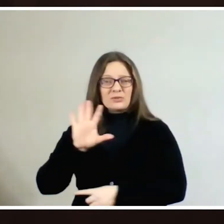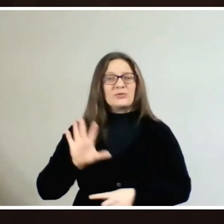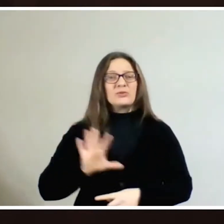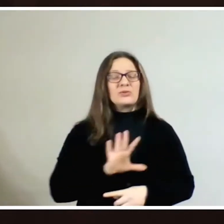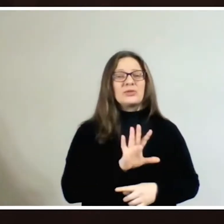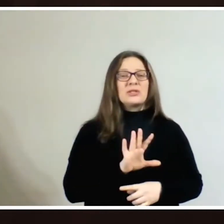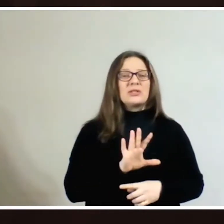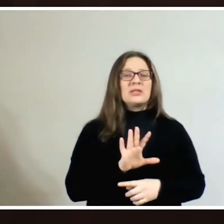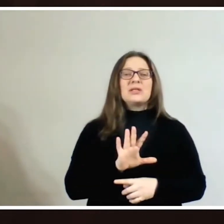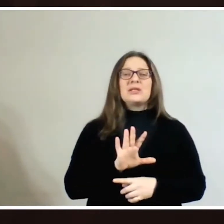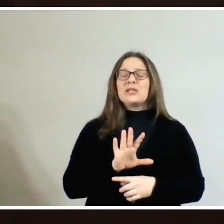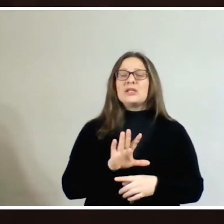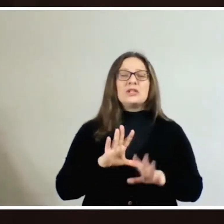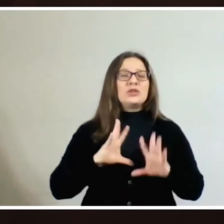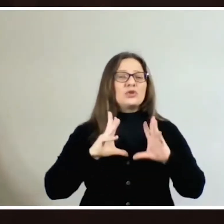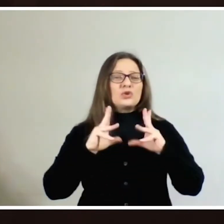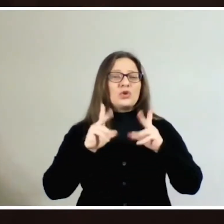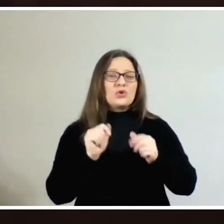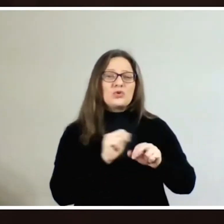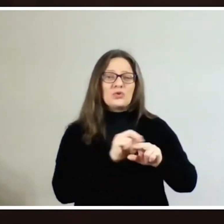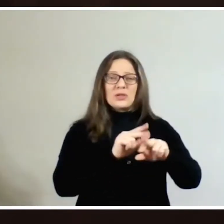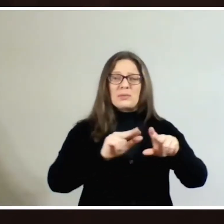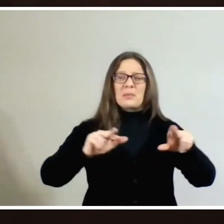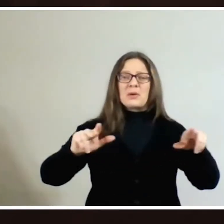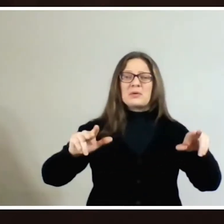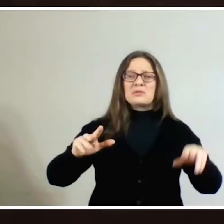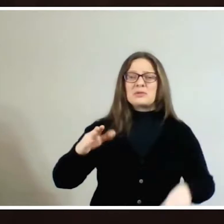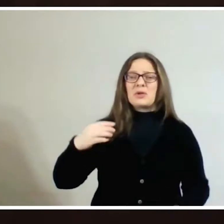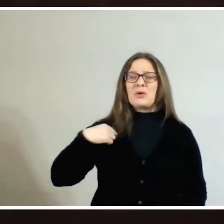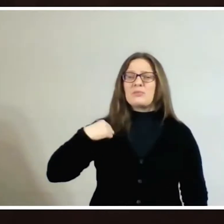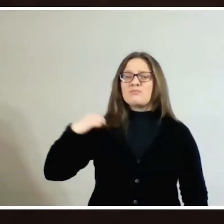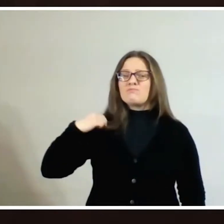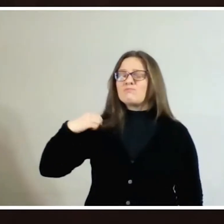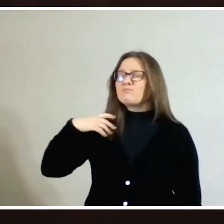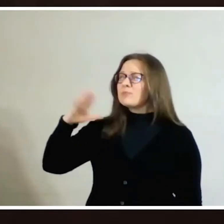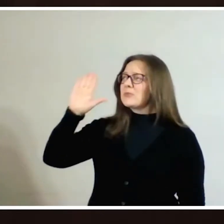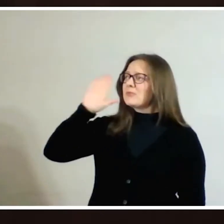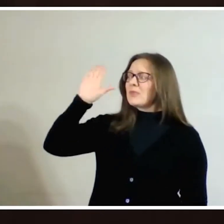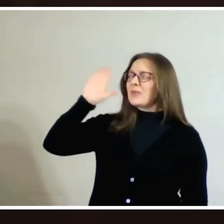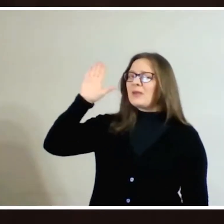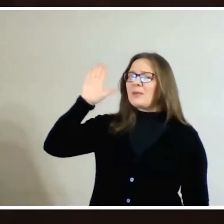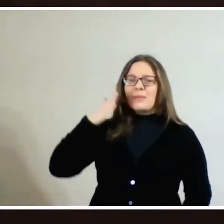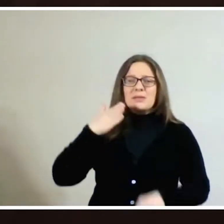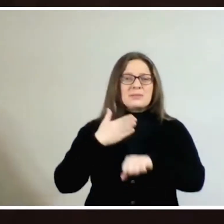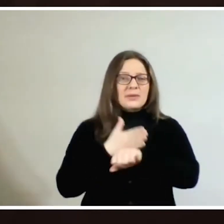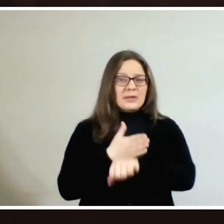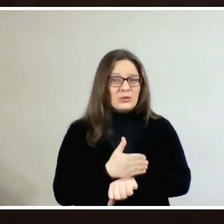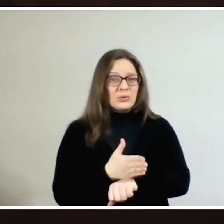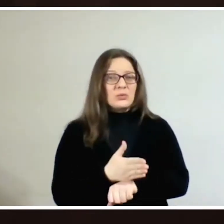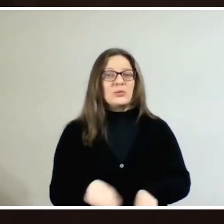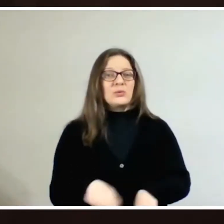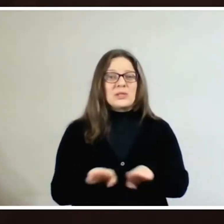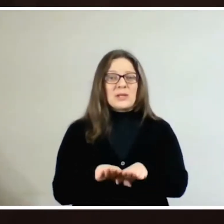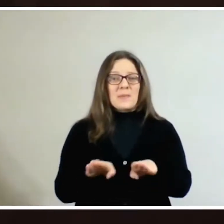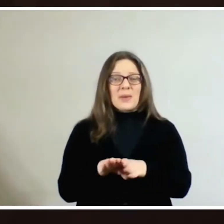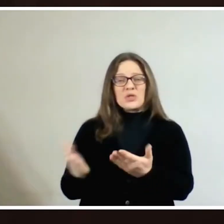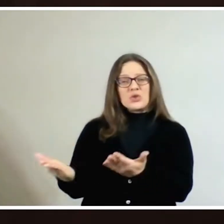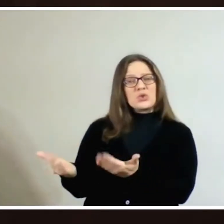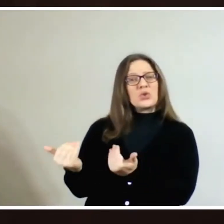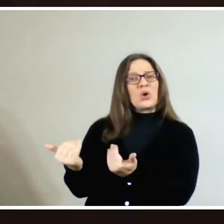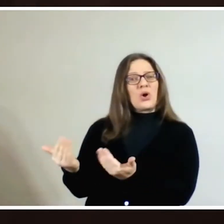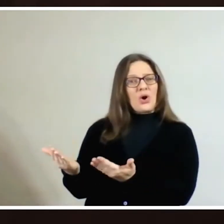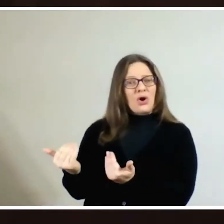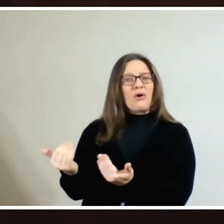a convocação de Deus, e também muitos jovens foram dados como pai de presente para o